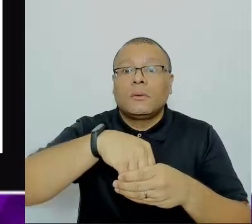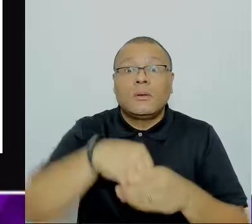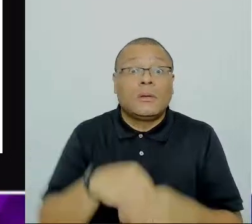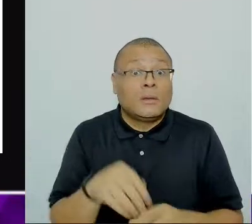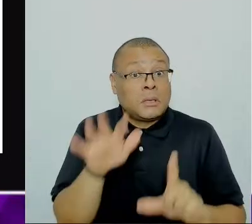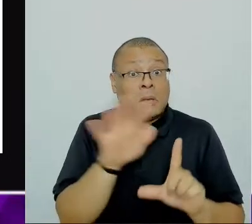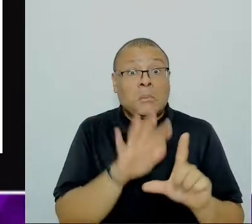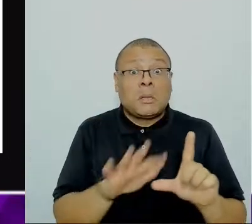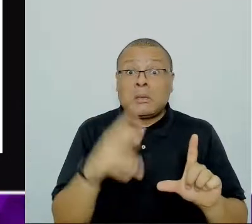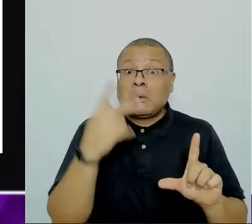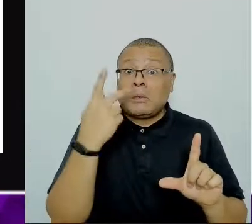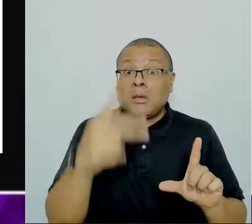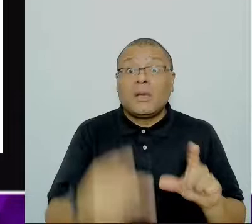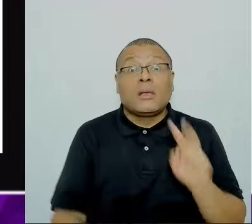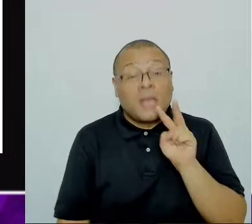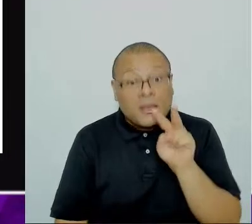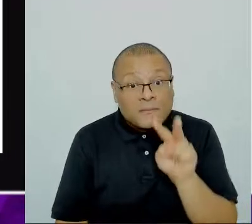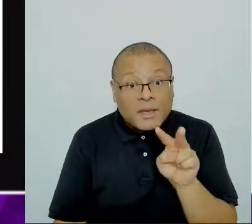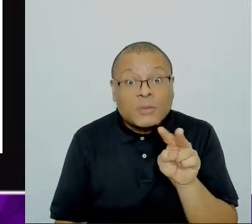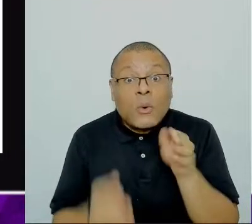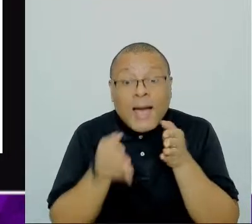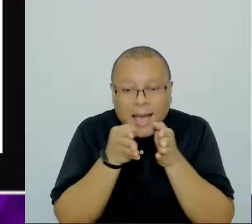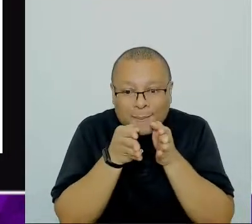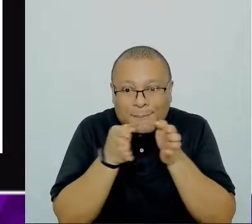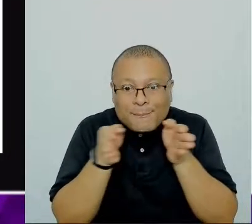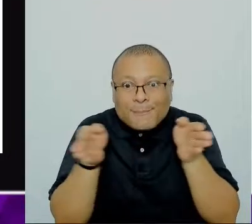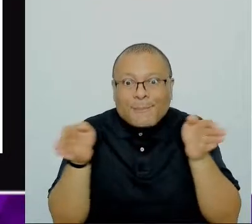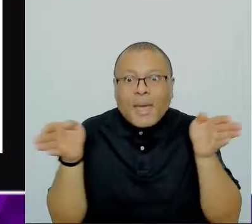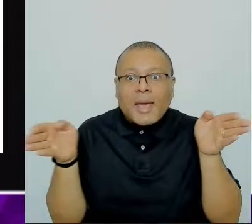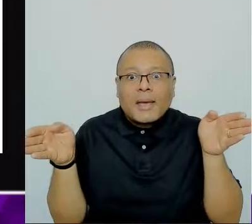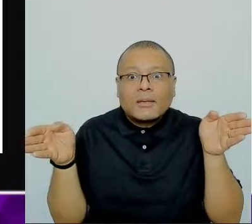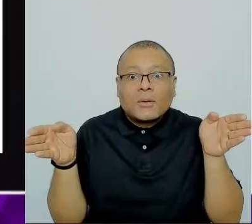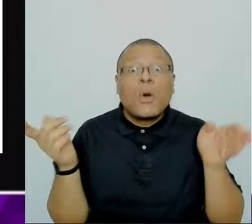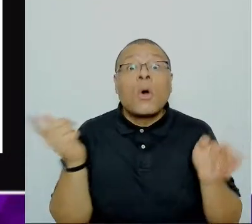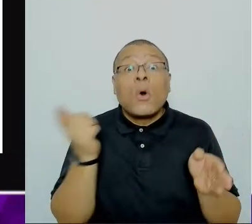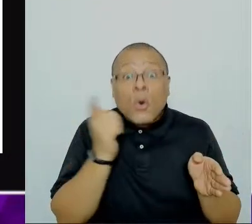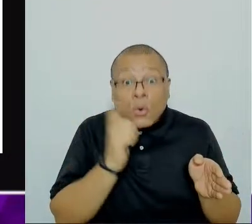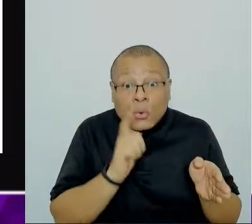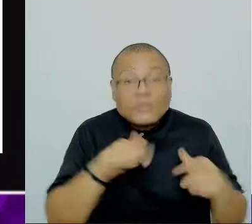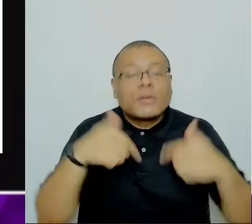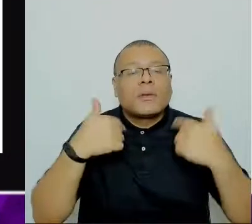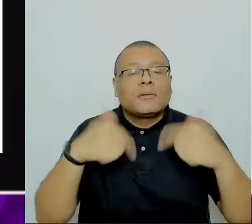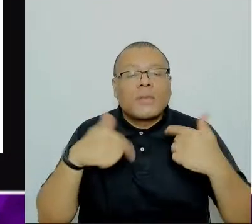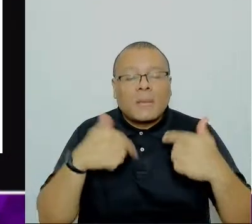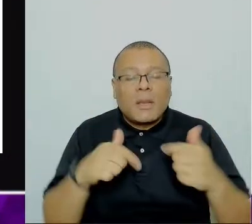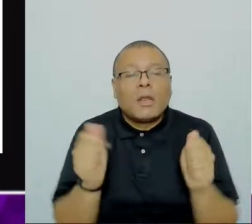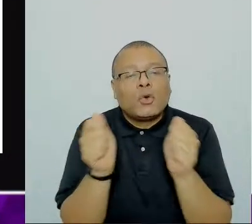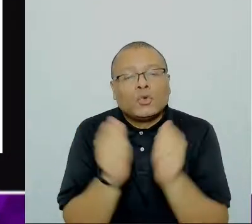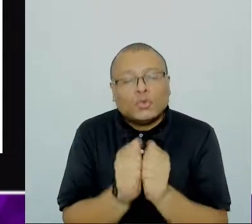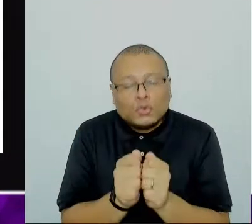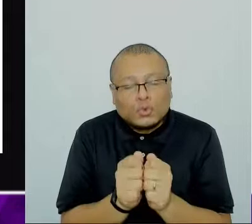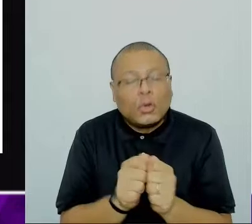plataforma. Ele está olhando de uma maneira genérica, mas que eles conseguem trabalhar isso dentro do mercado financeiro, seja com cartão, seja